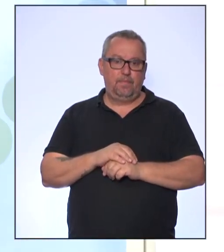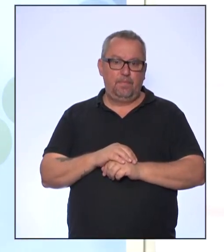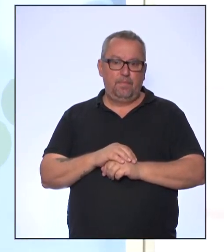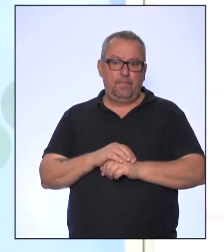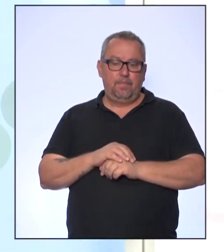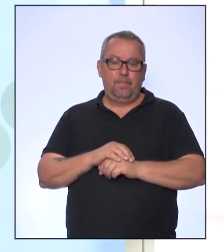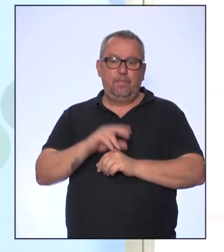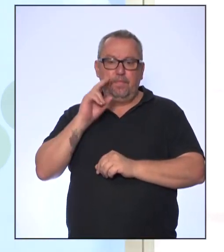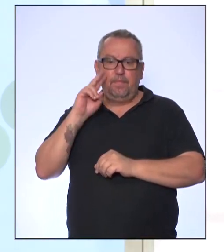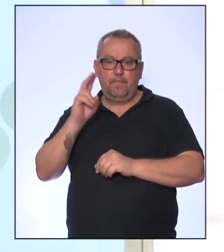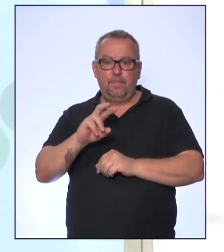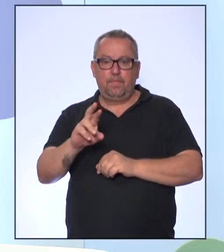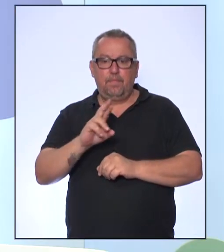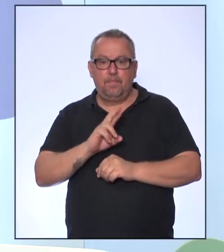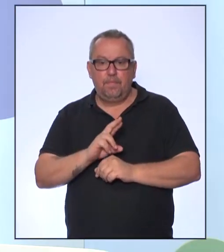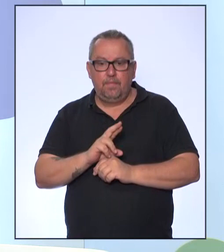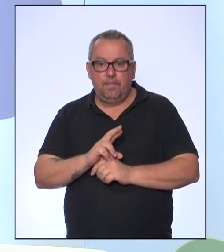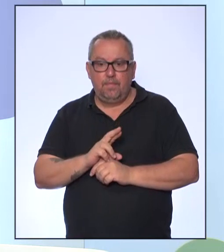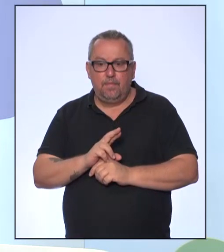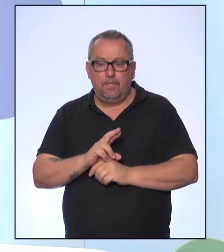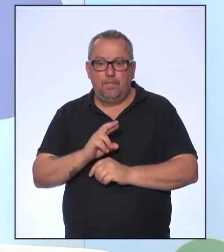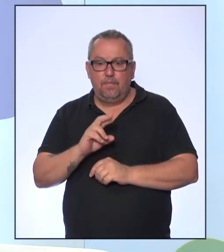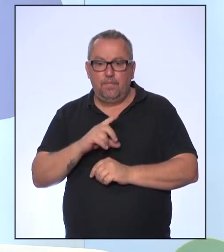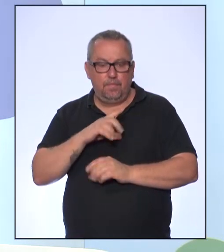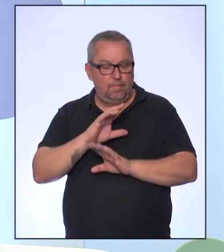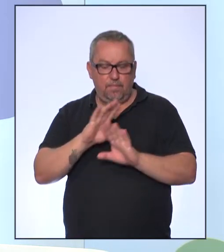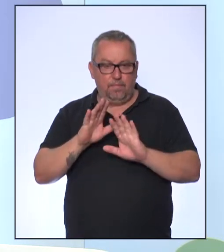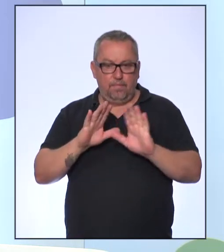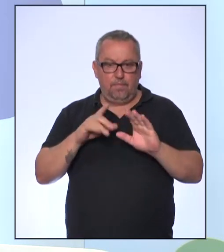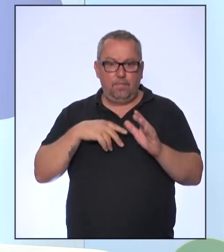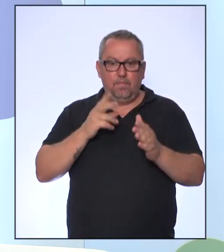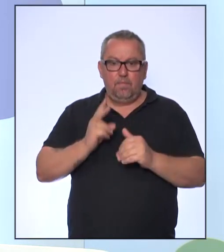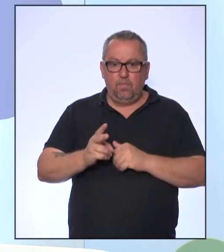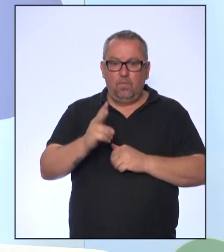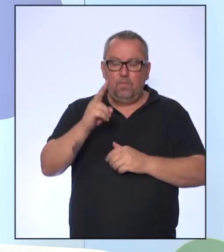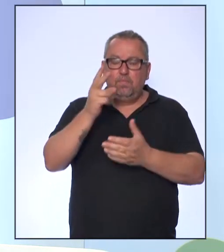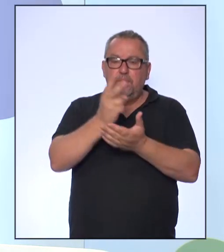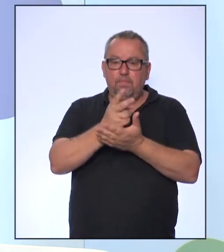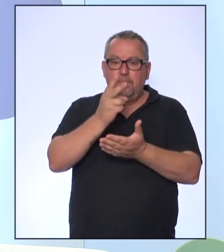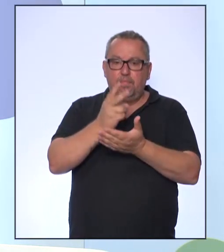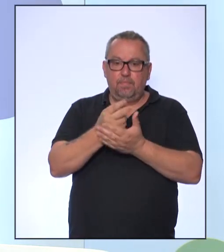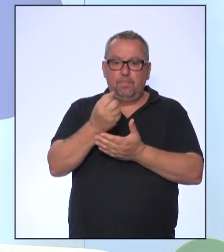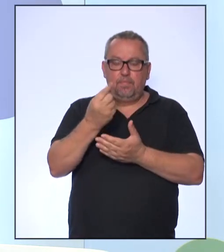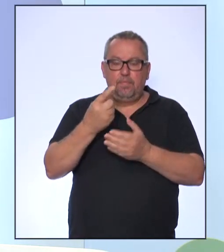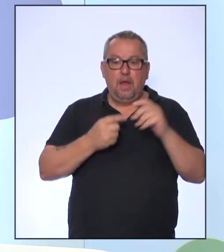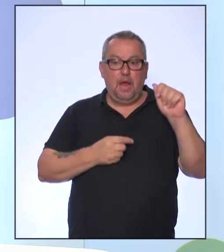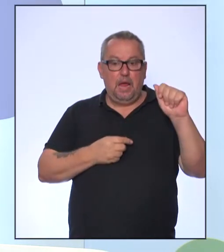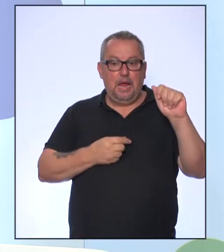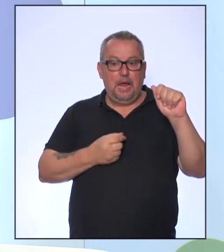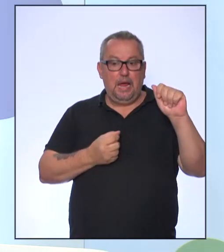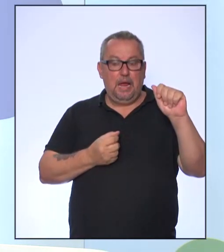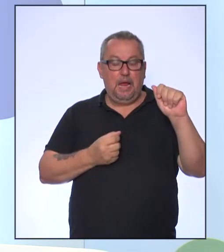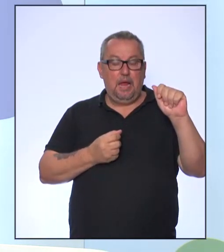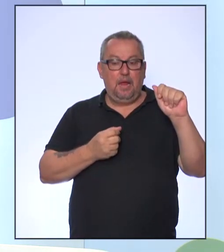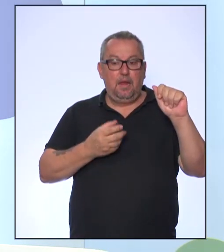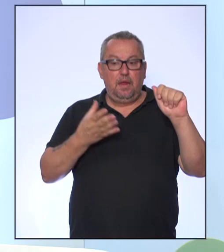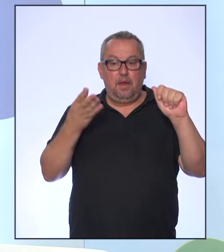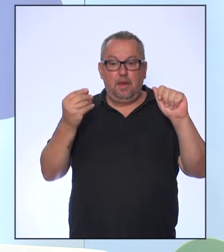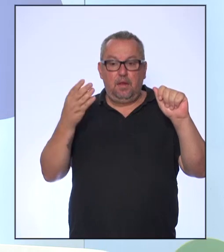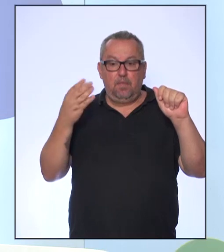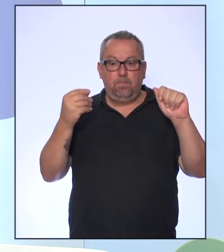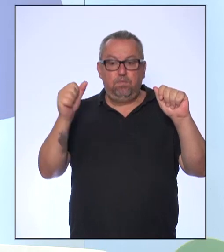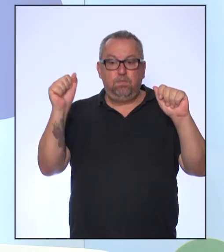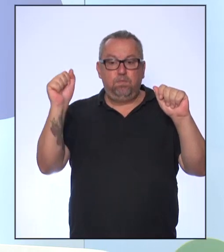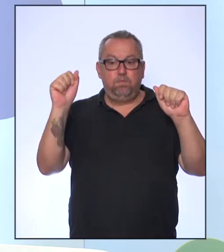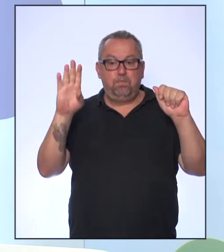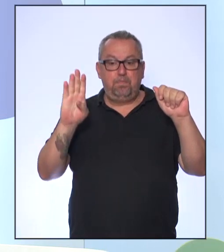alguma respostinha deles? Não, então, só tá assim. Continuam mantendo alguns ainda falando que a transformação